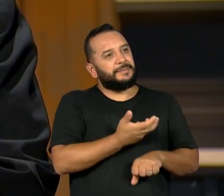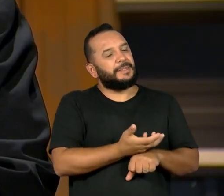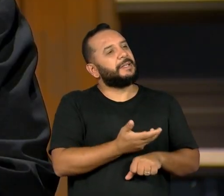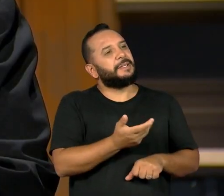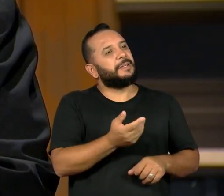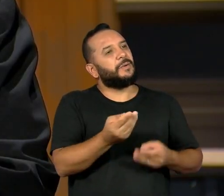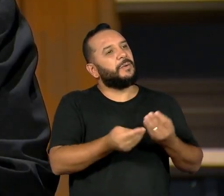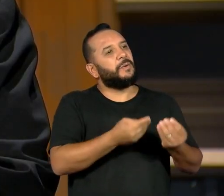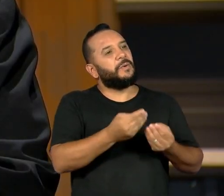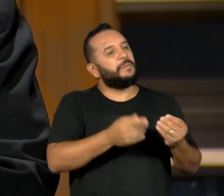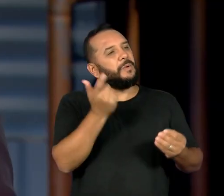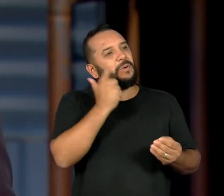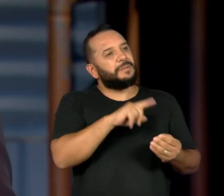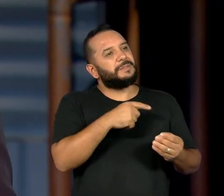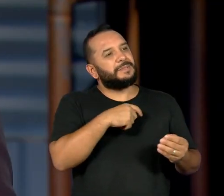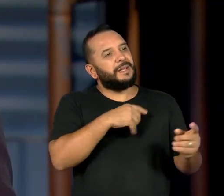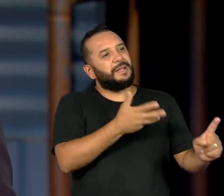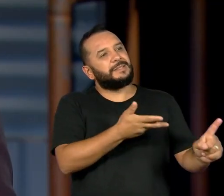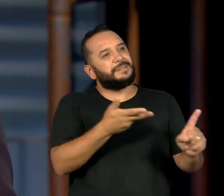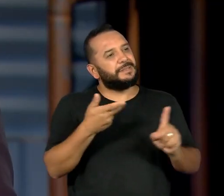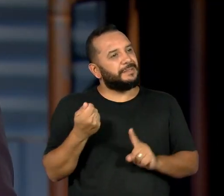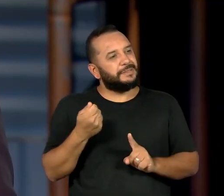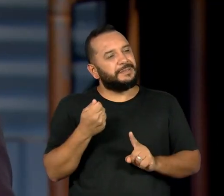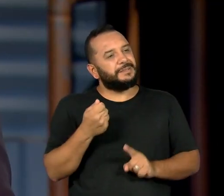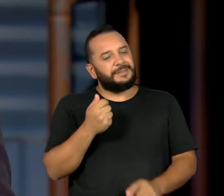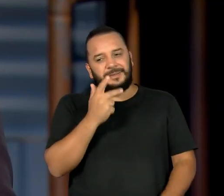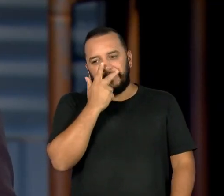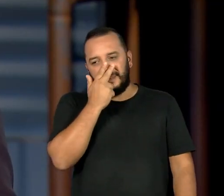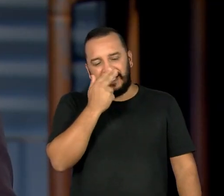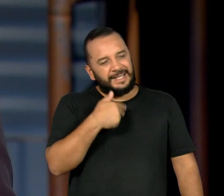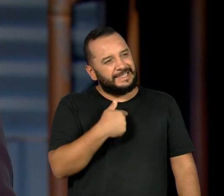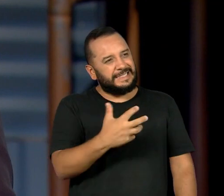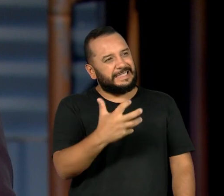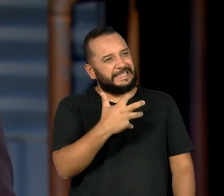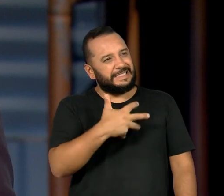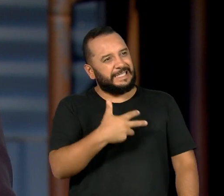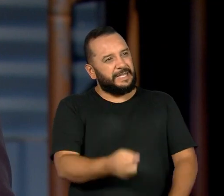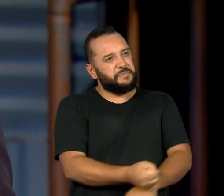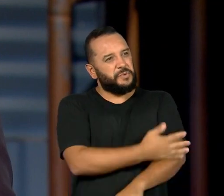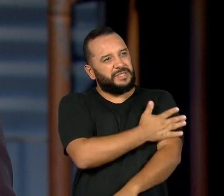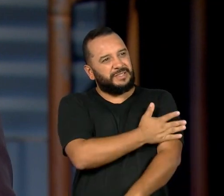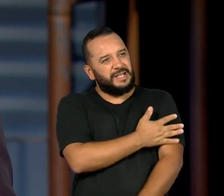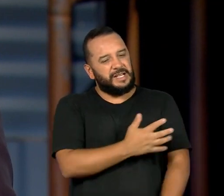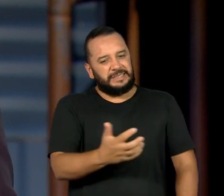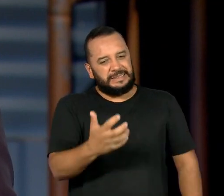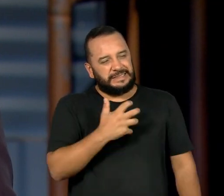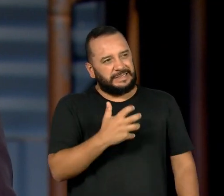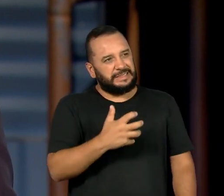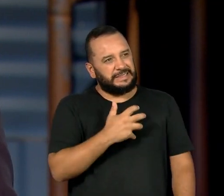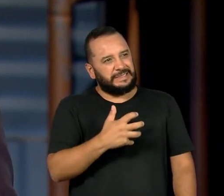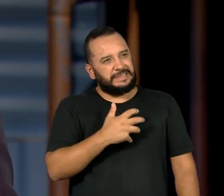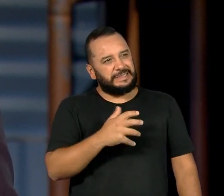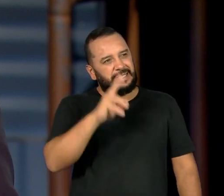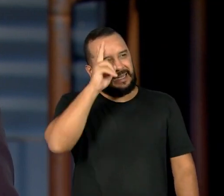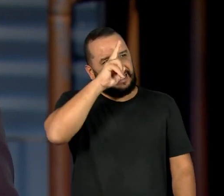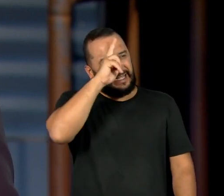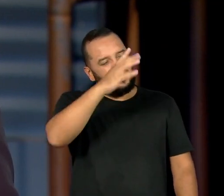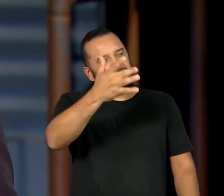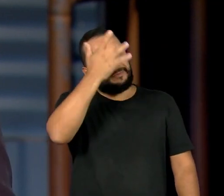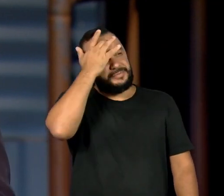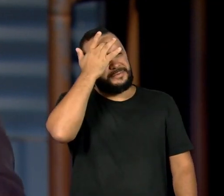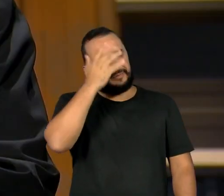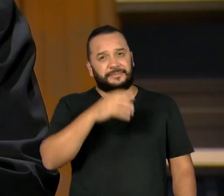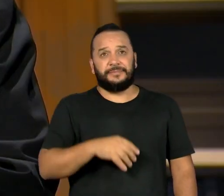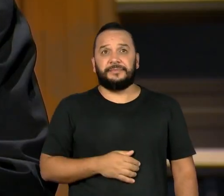eles conseguem? É tocar a emoção, tocar a nossa memória, é o